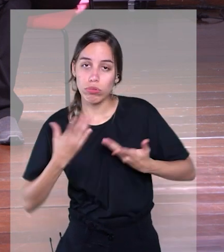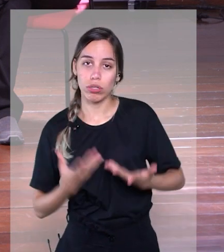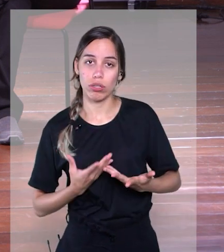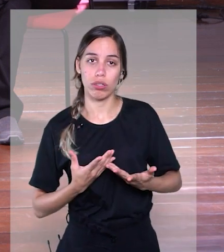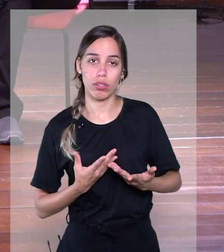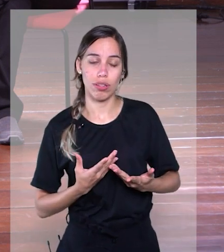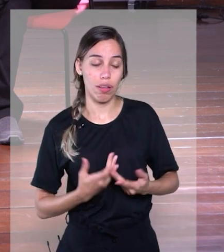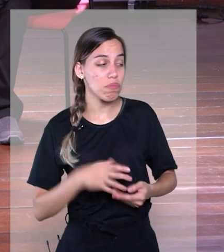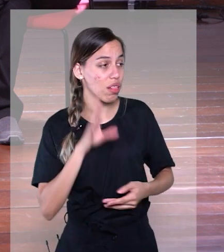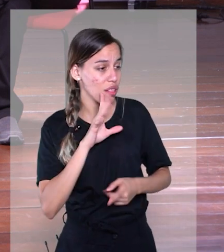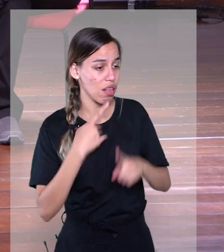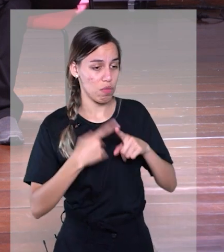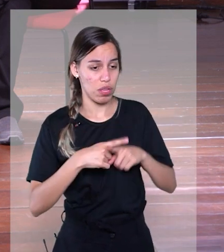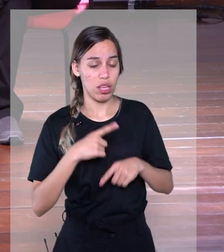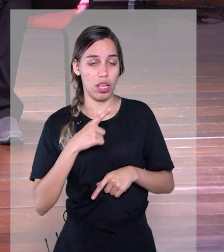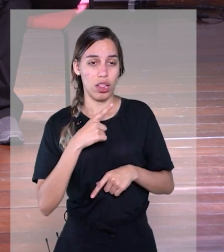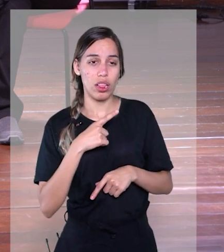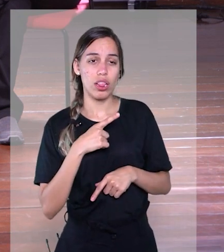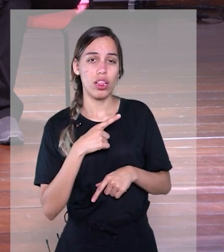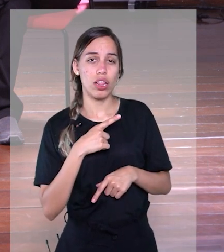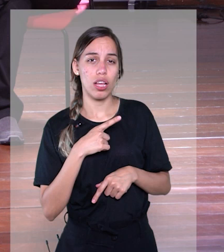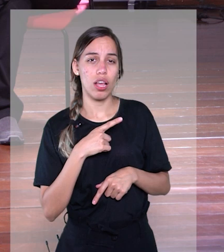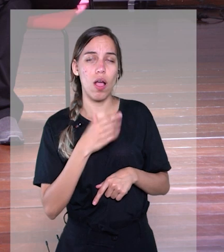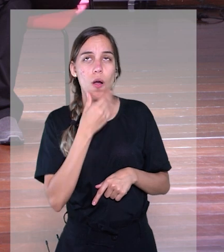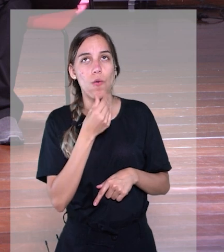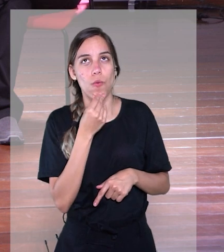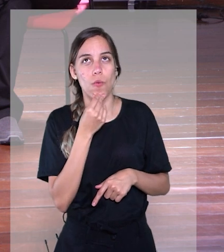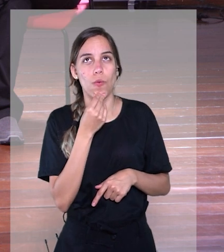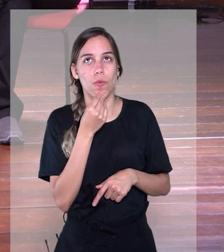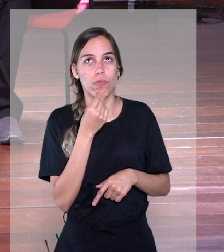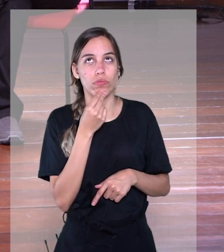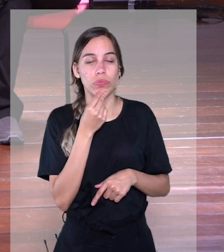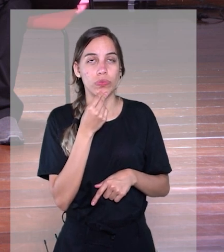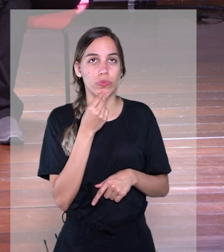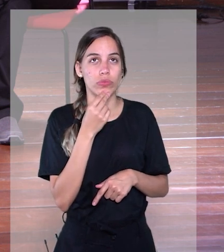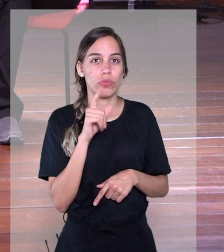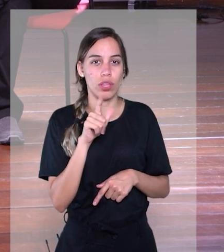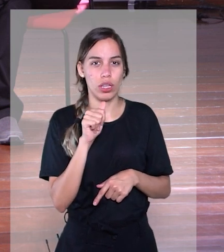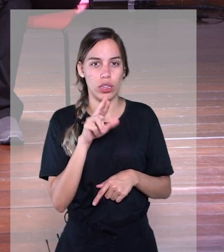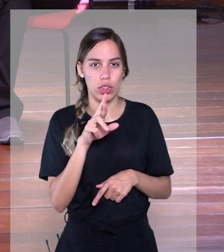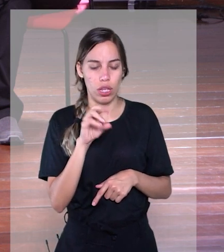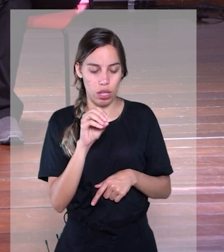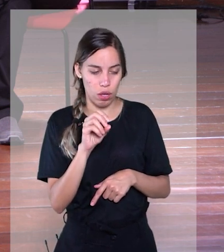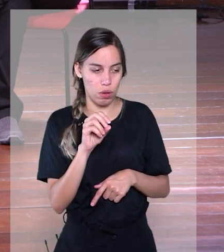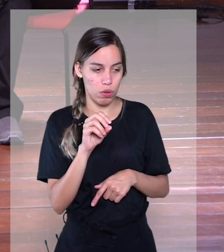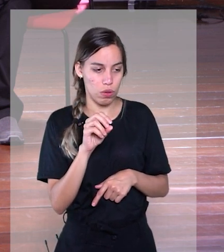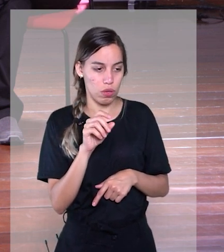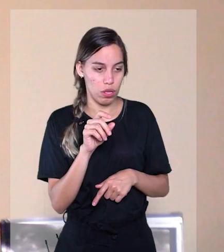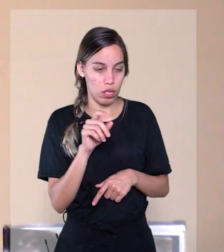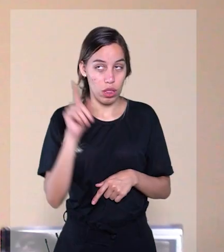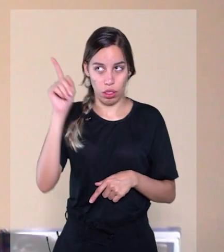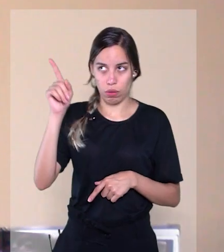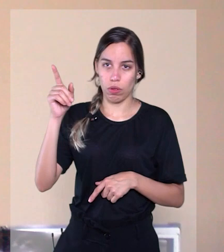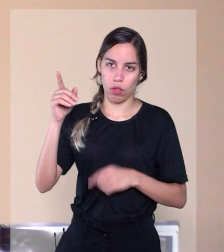Moreira começou, digamos, a história começou nos anos 60, quando eu era criança, e o Lauro era o cônsul